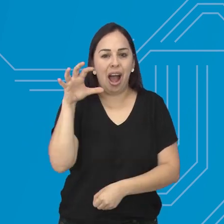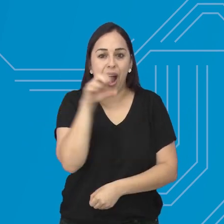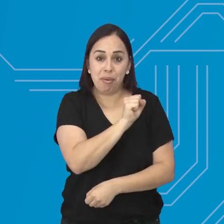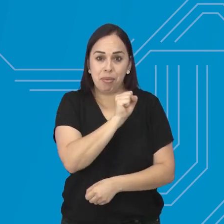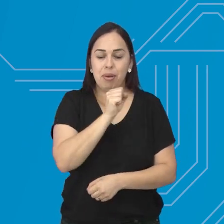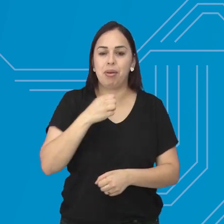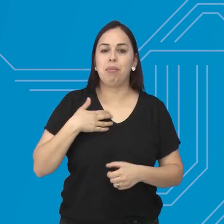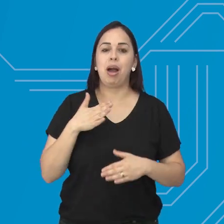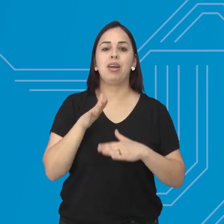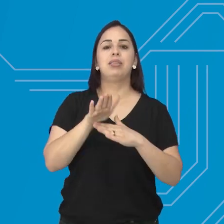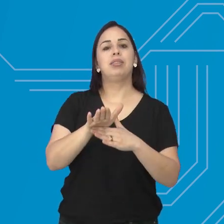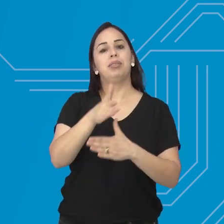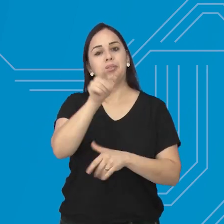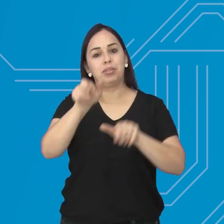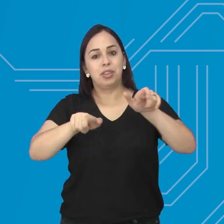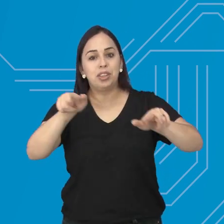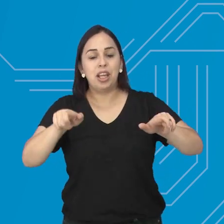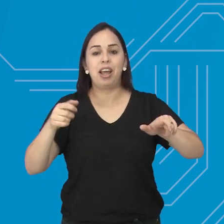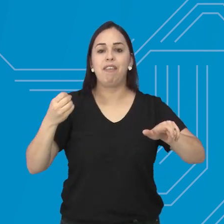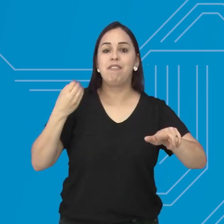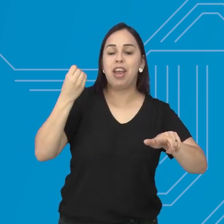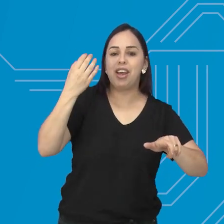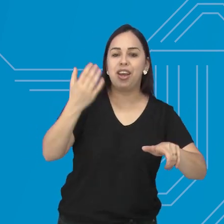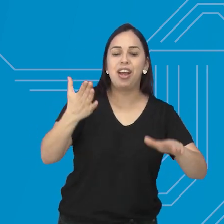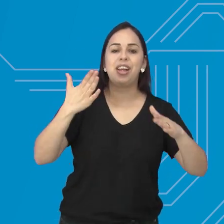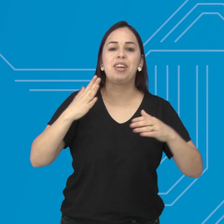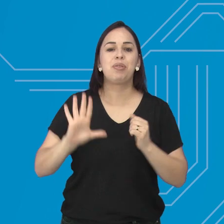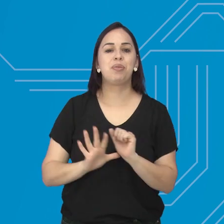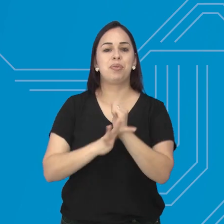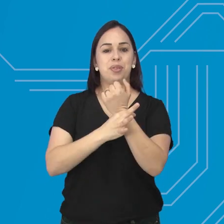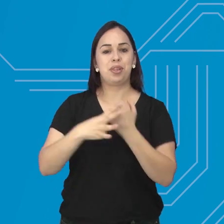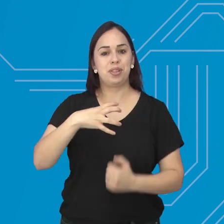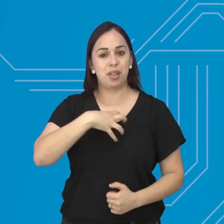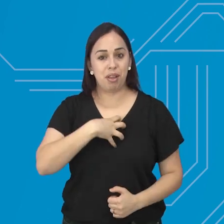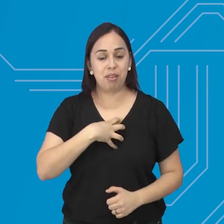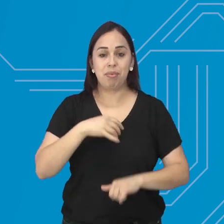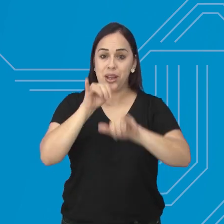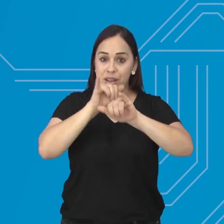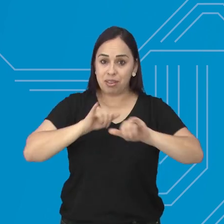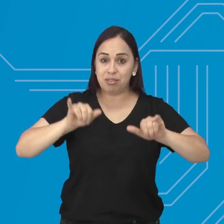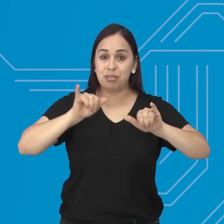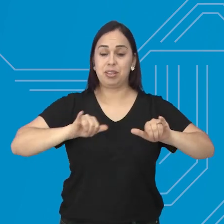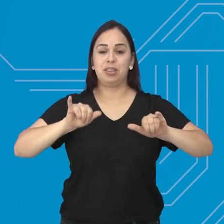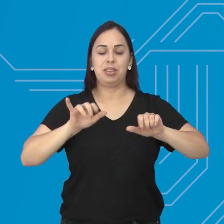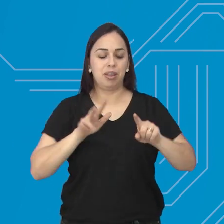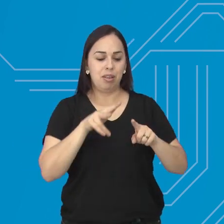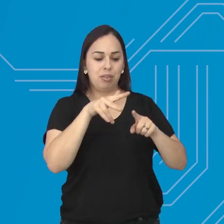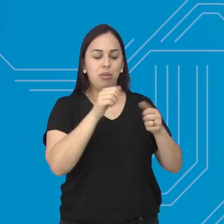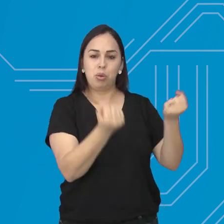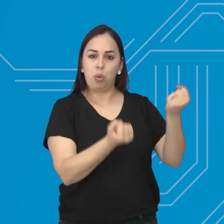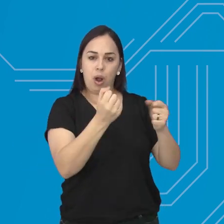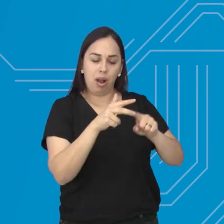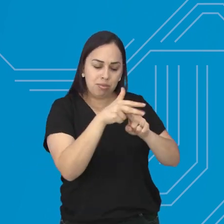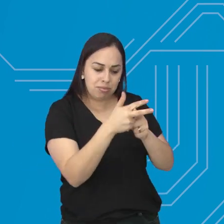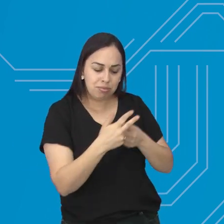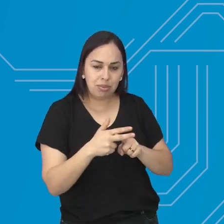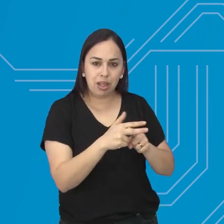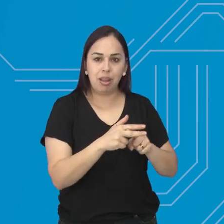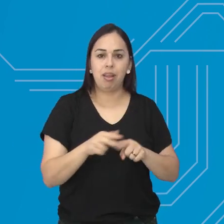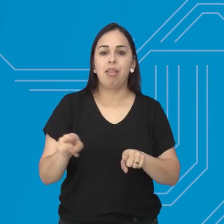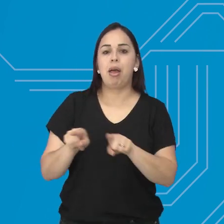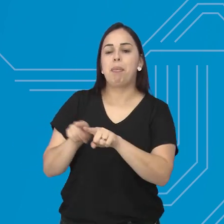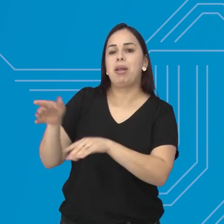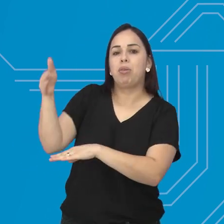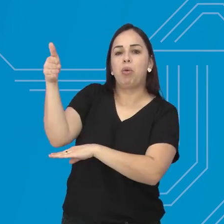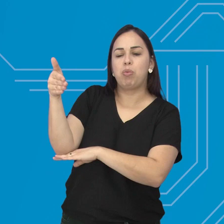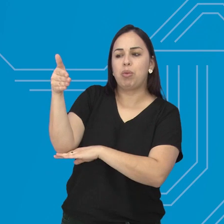de volta para ajudar você a fazer uma viagem de férias mais segura. Vamos falar da revisão de carros e os cuidados quando for